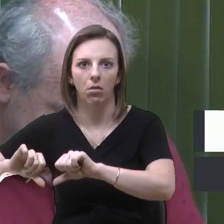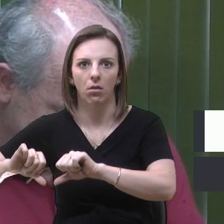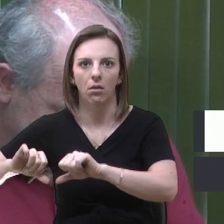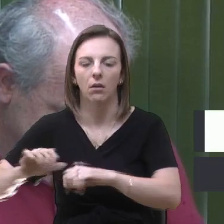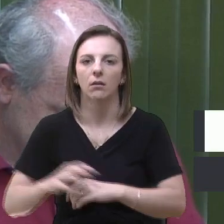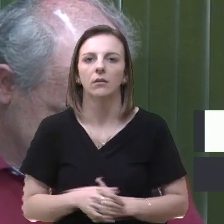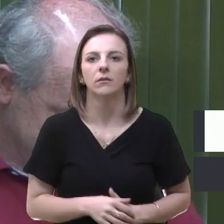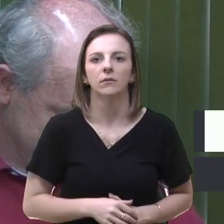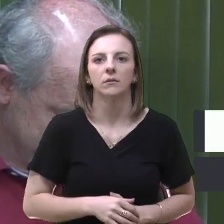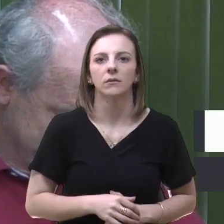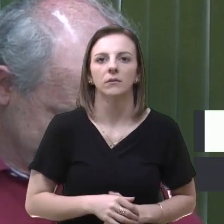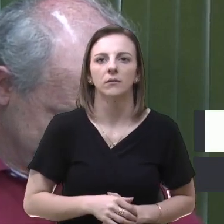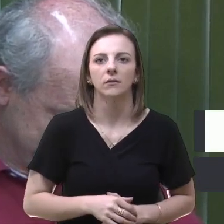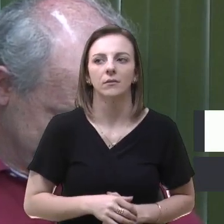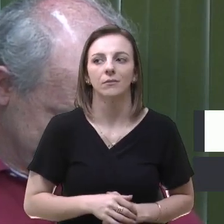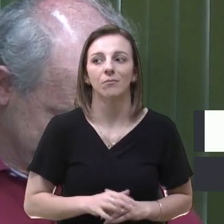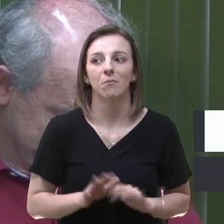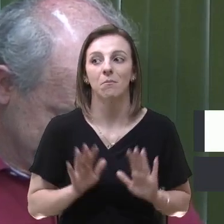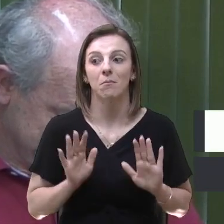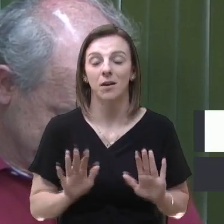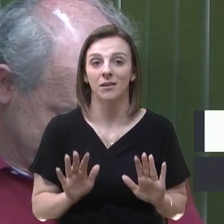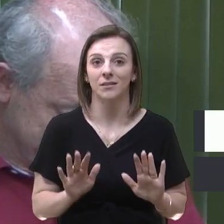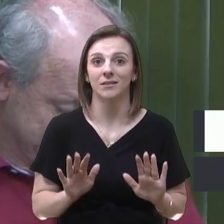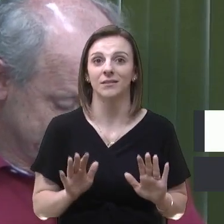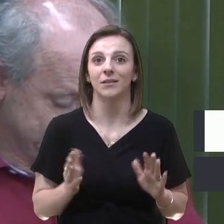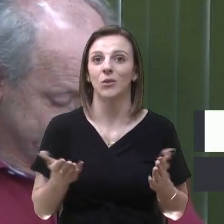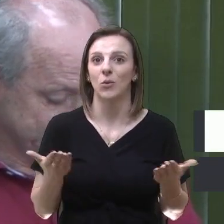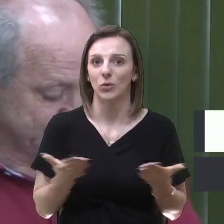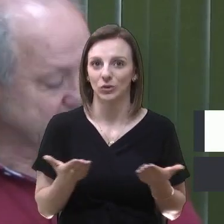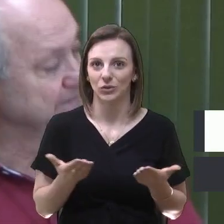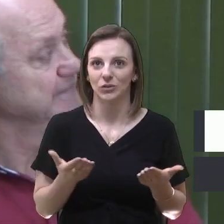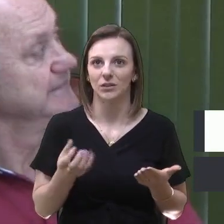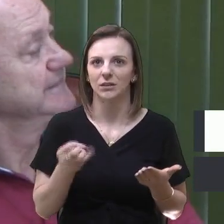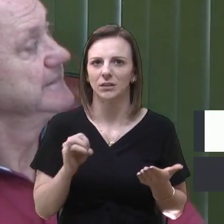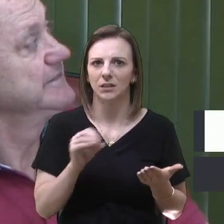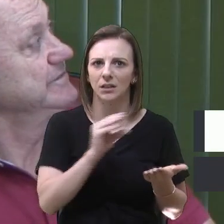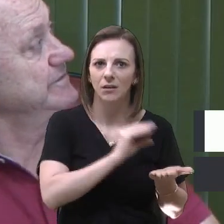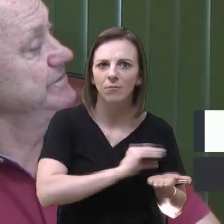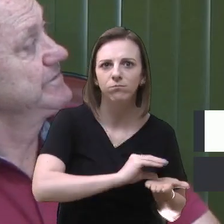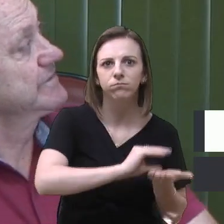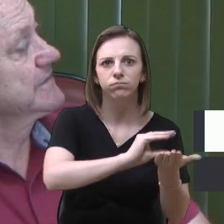E hoje, se votar o subsídio, a passagem será,